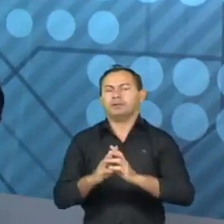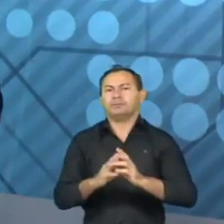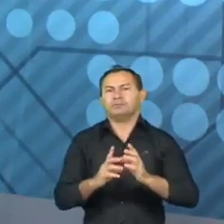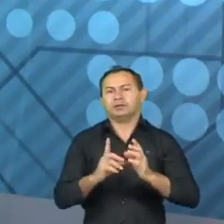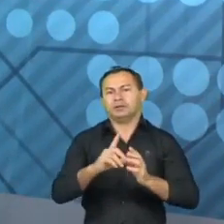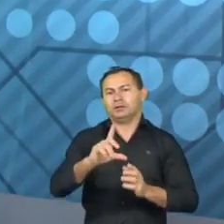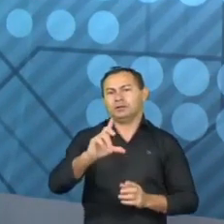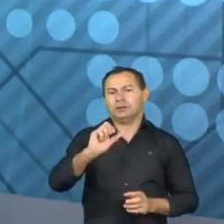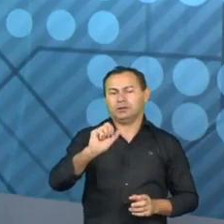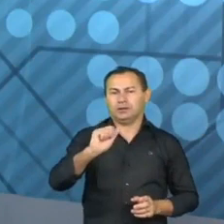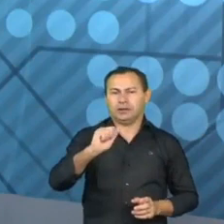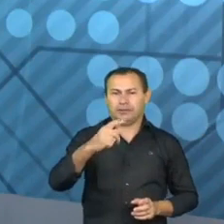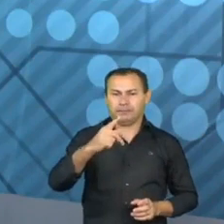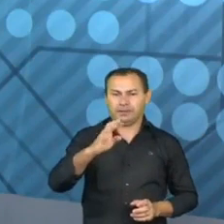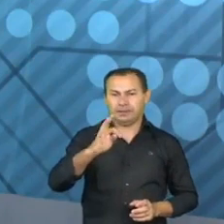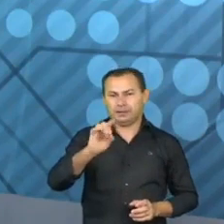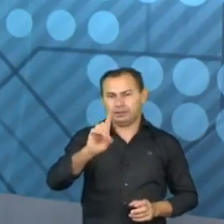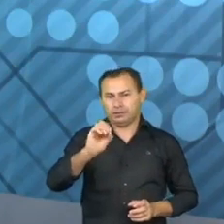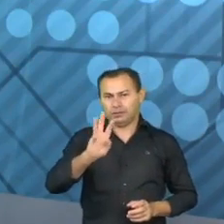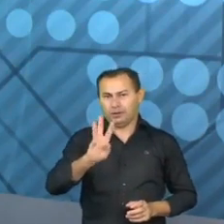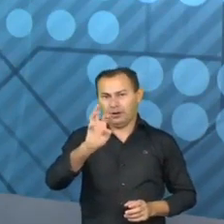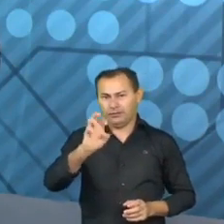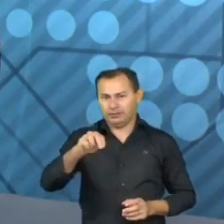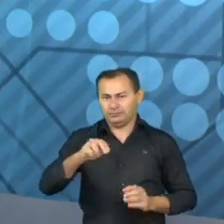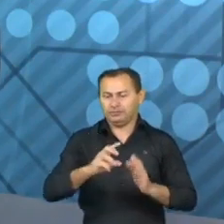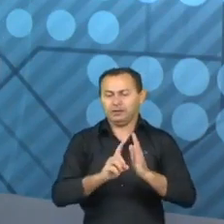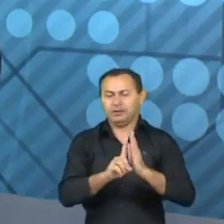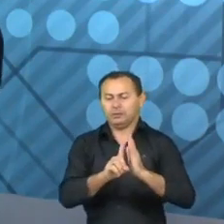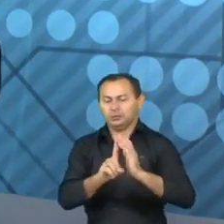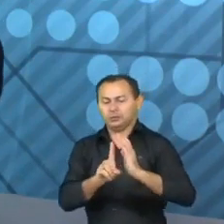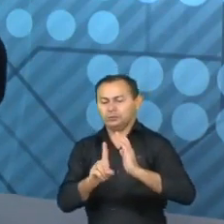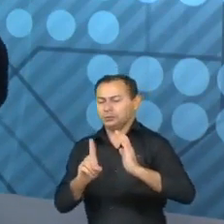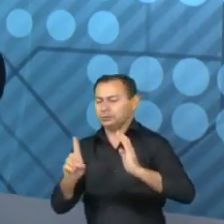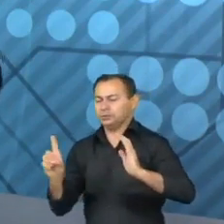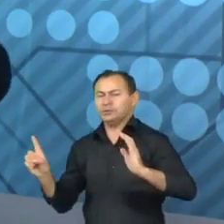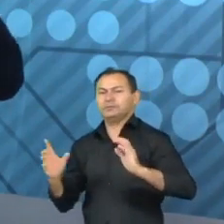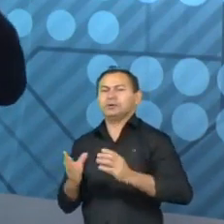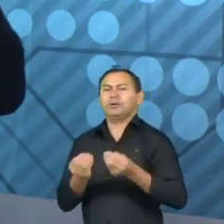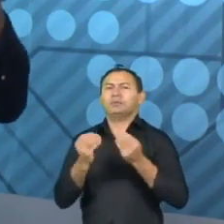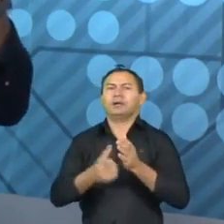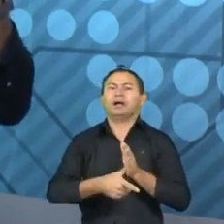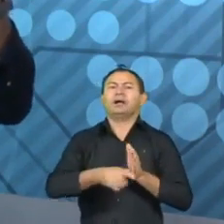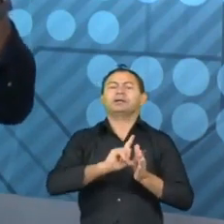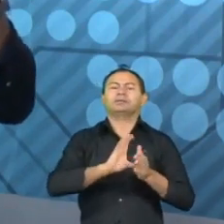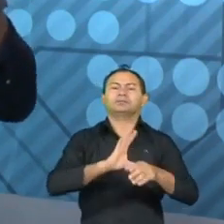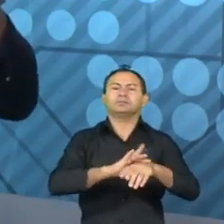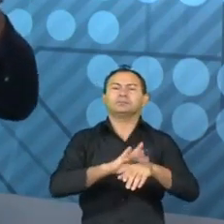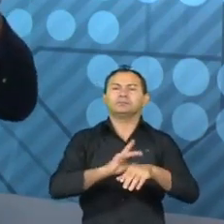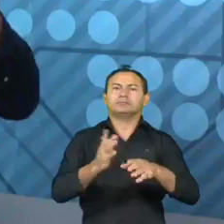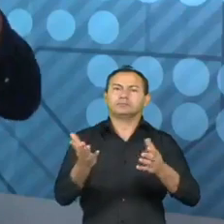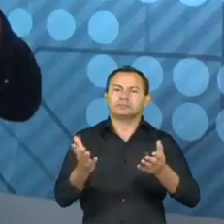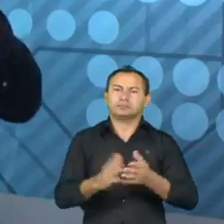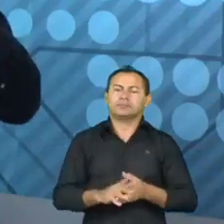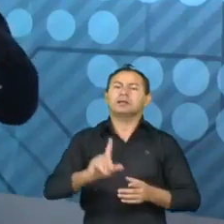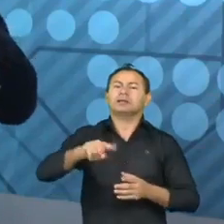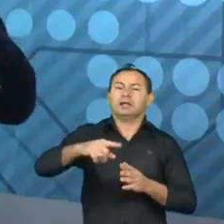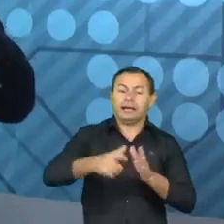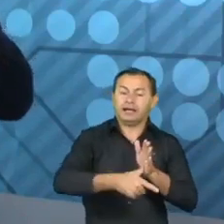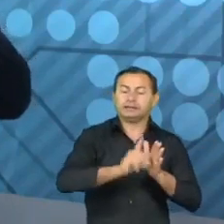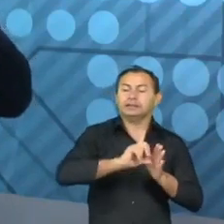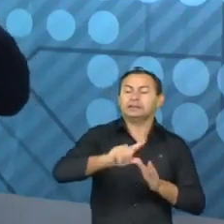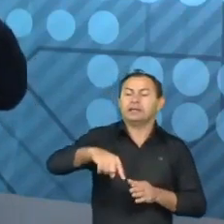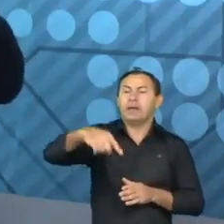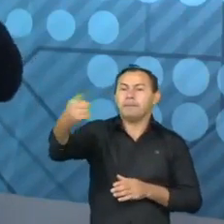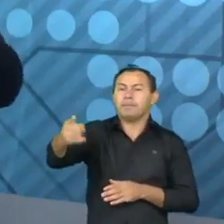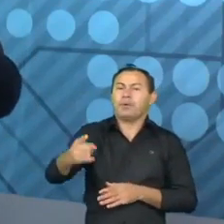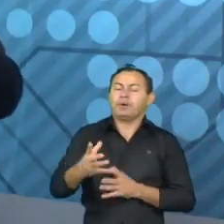lockdown. E aí verificava, como que estava essa curva de contágio antes, né? E aí depois que